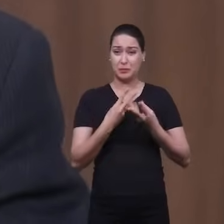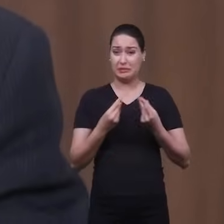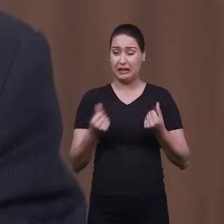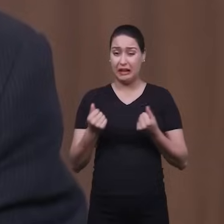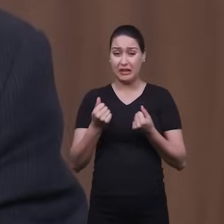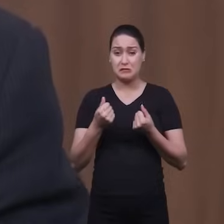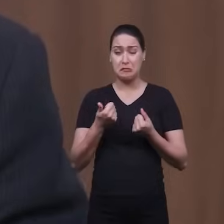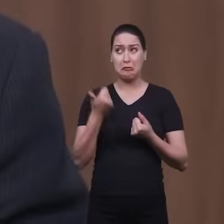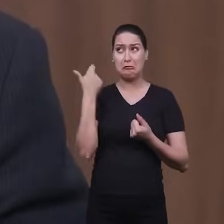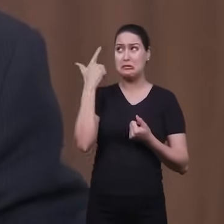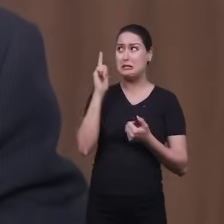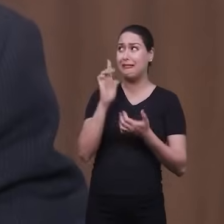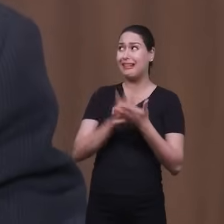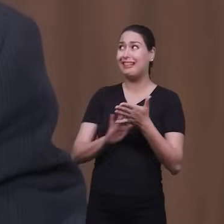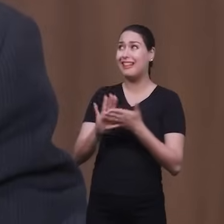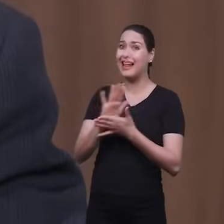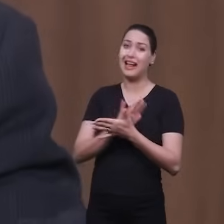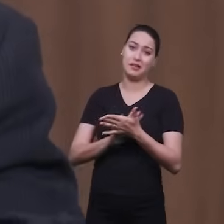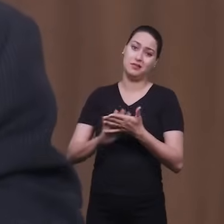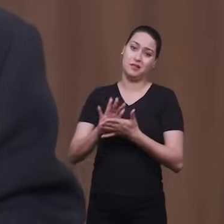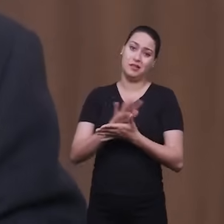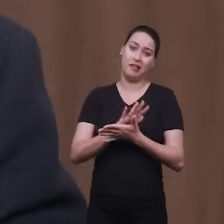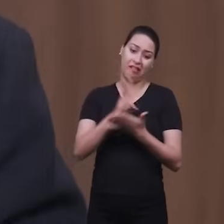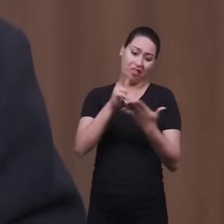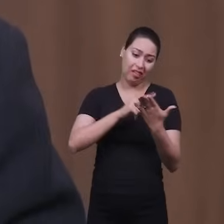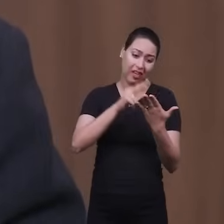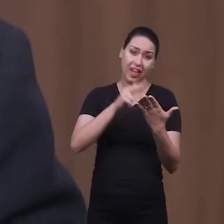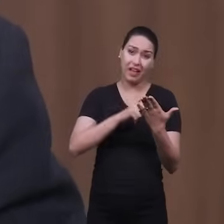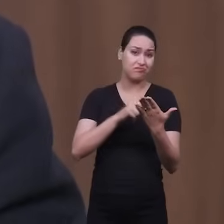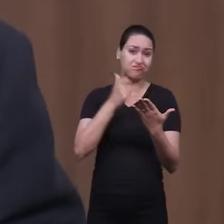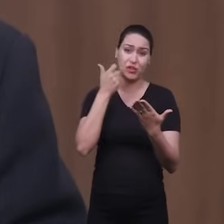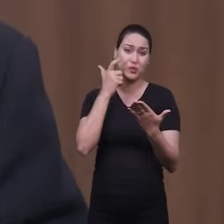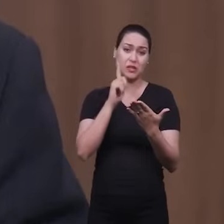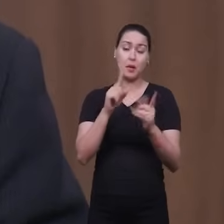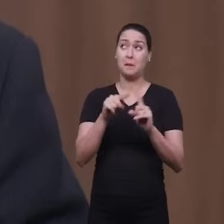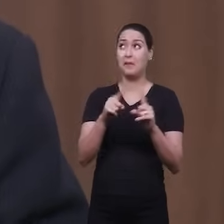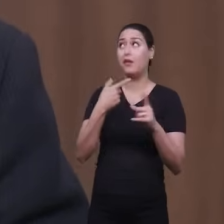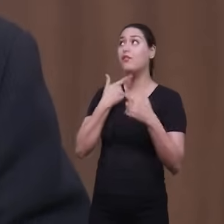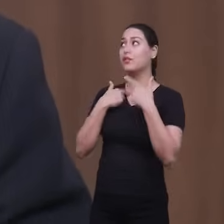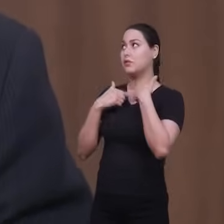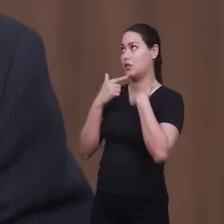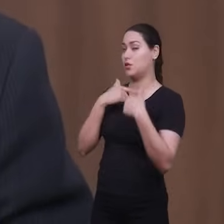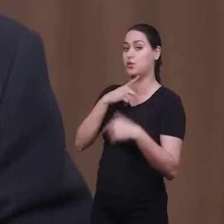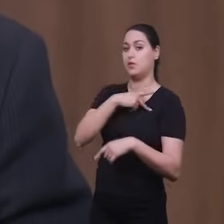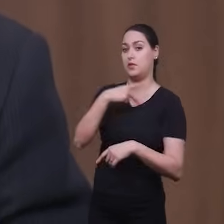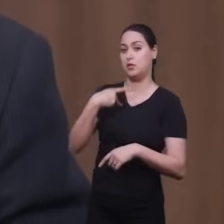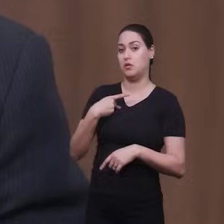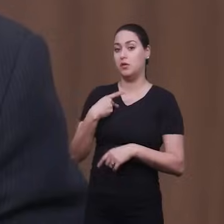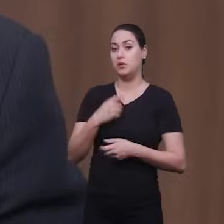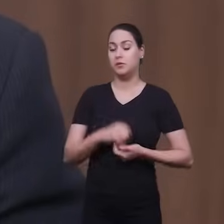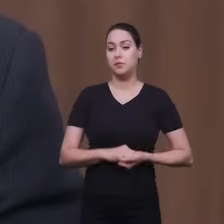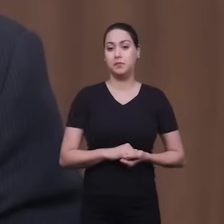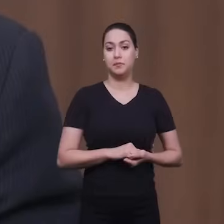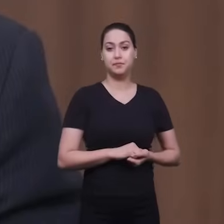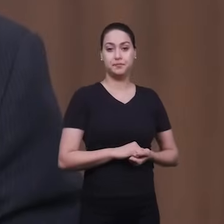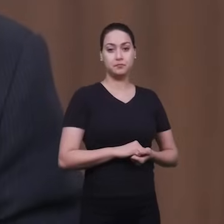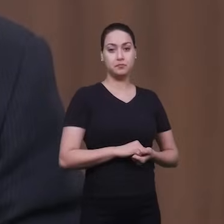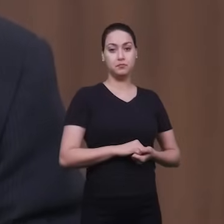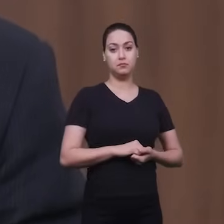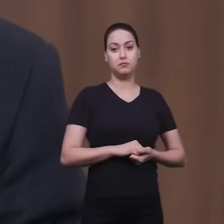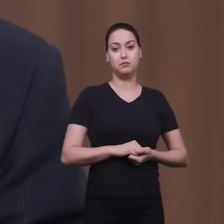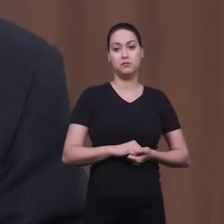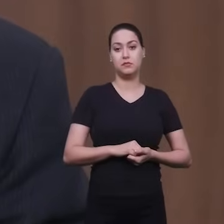mas eu almejo é psicopata nada eu nem ler sei direito mas o almejo é psicopata e a Bíblia diz que o que o homem